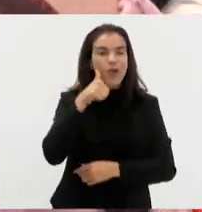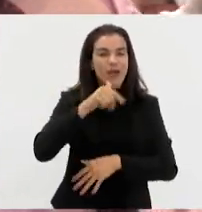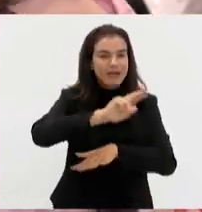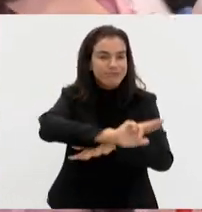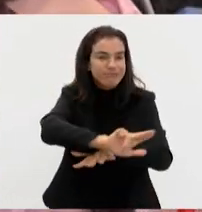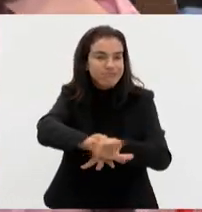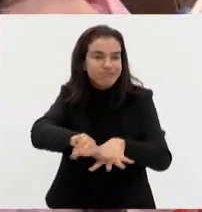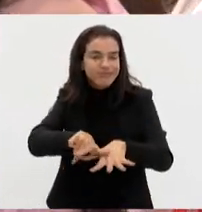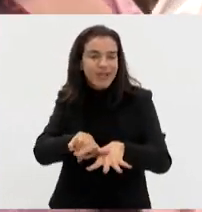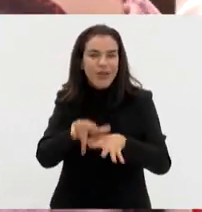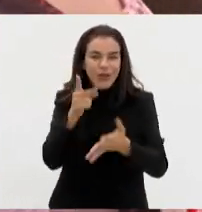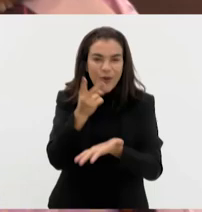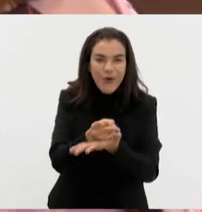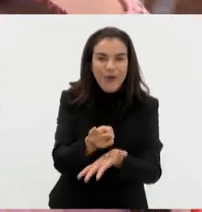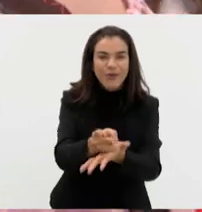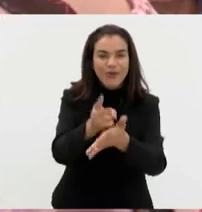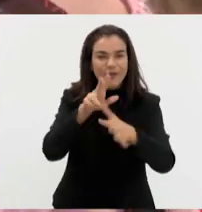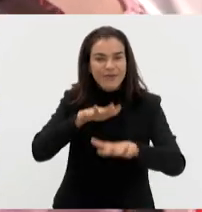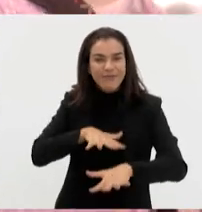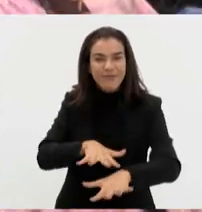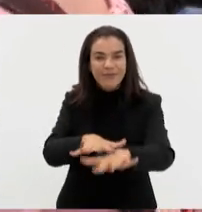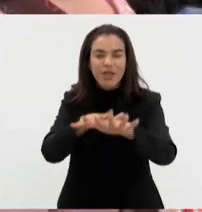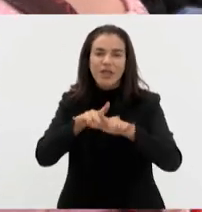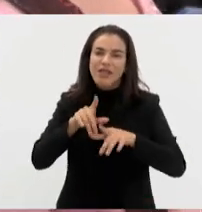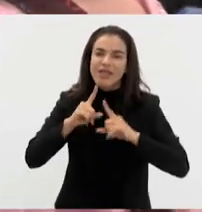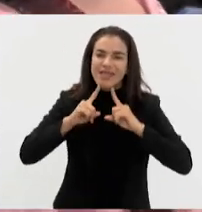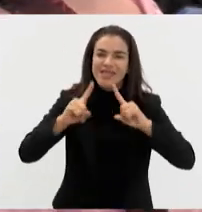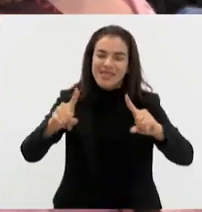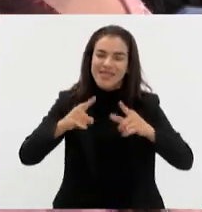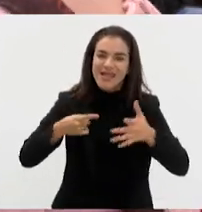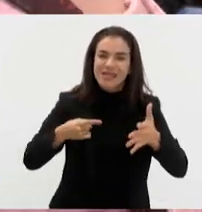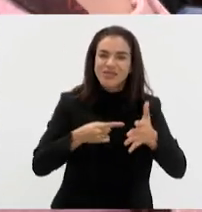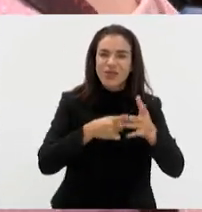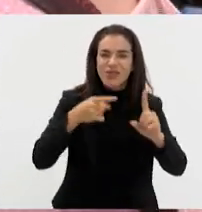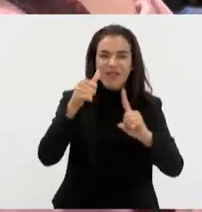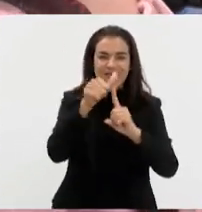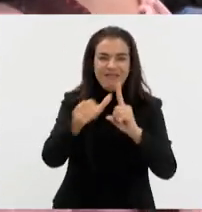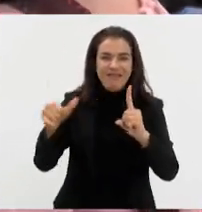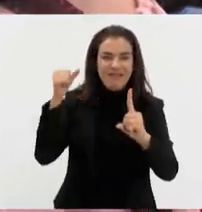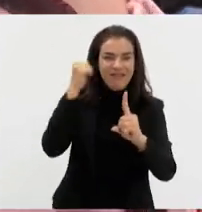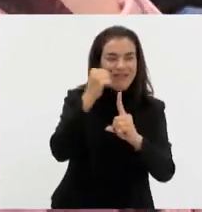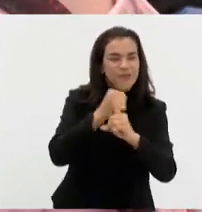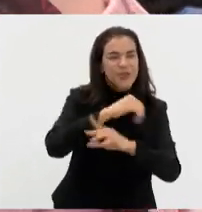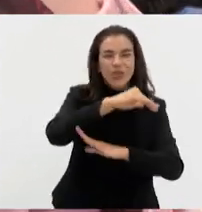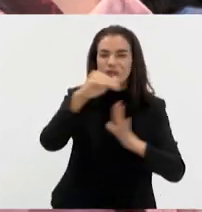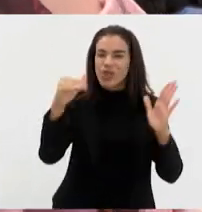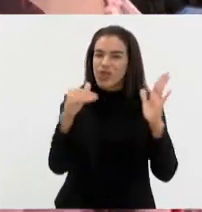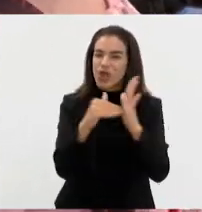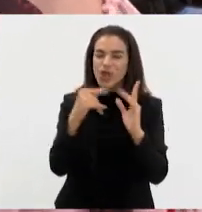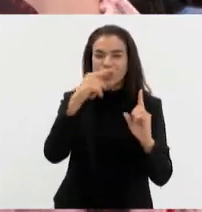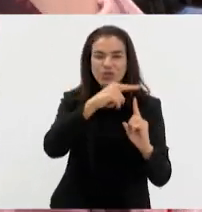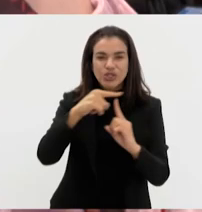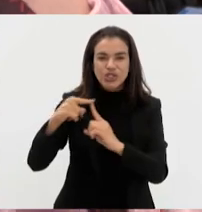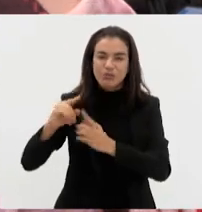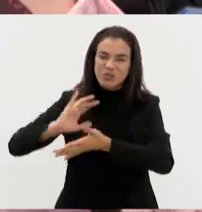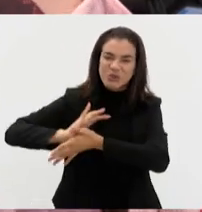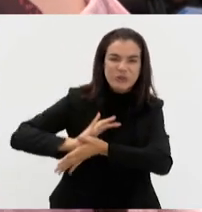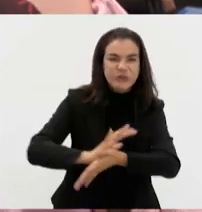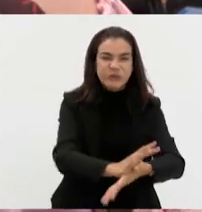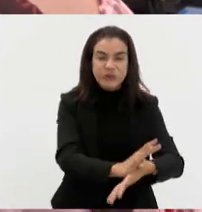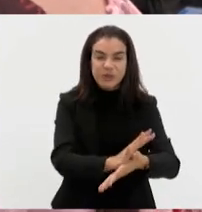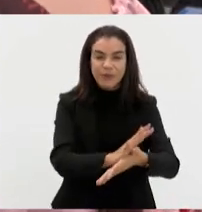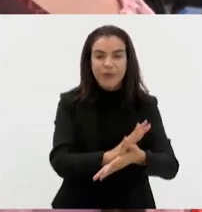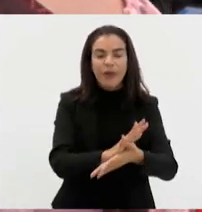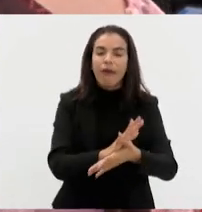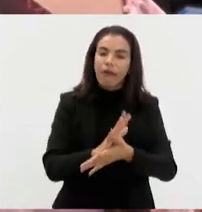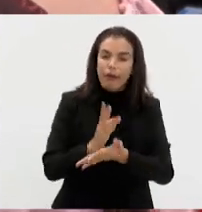que nós continuamos em marcha, obviamente denunciando toda forma de feminicídio, toda forma de misoginia, que